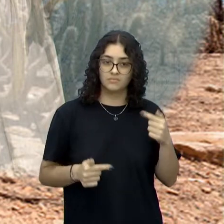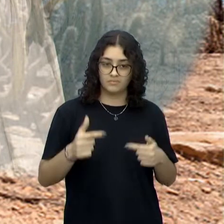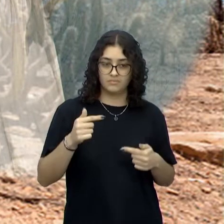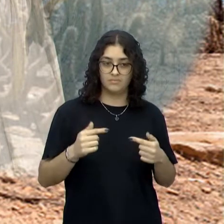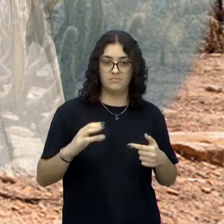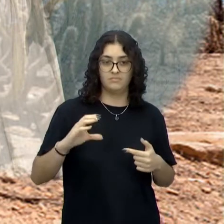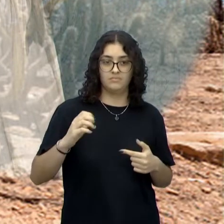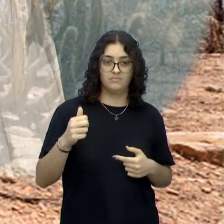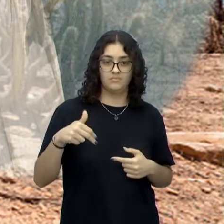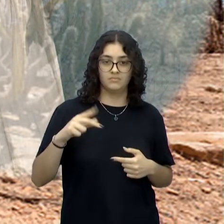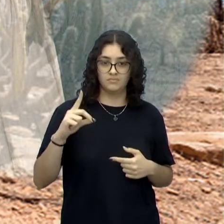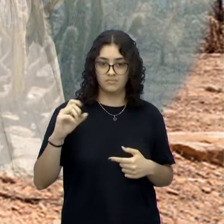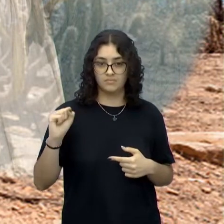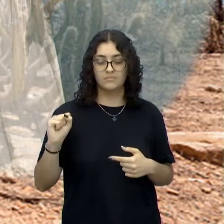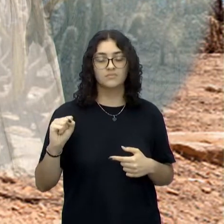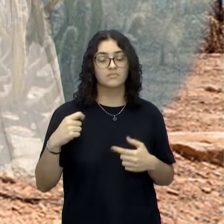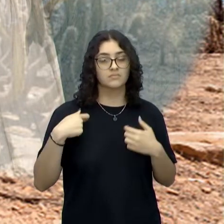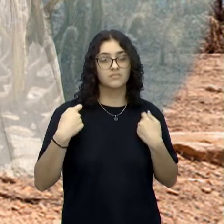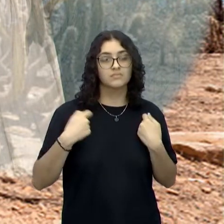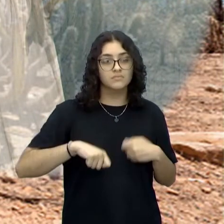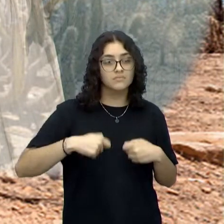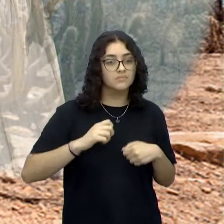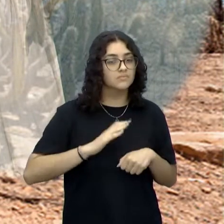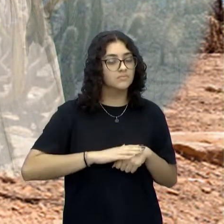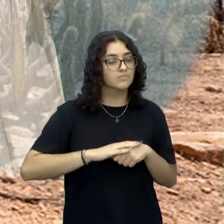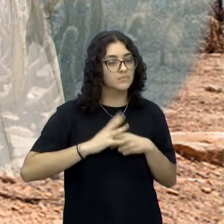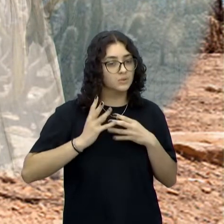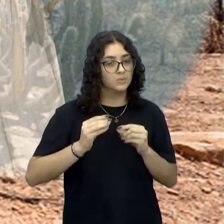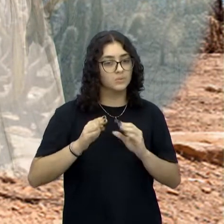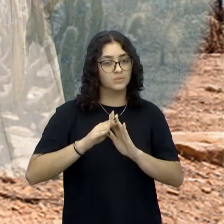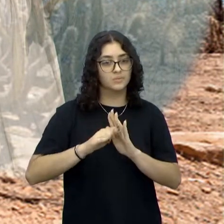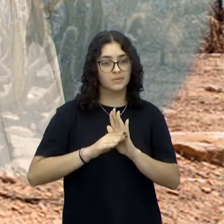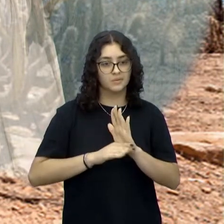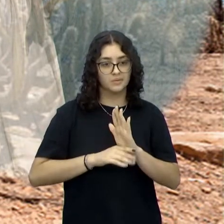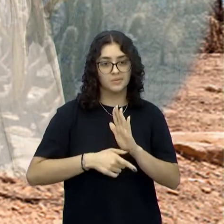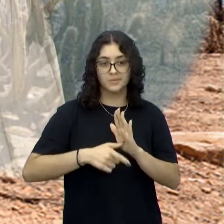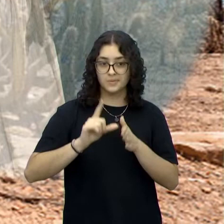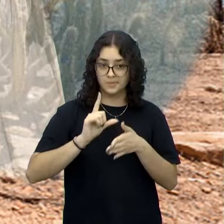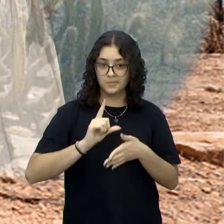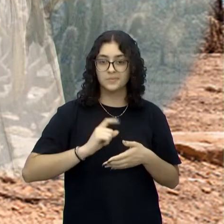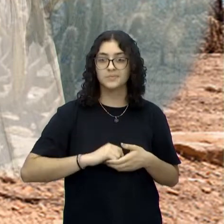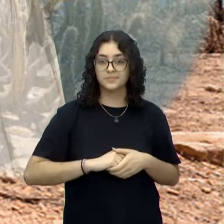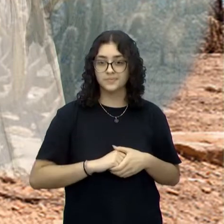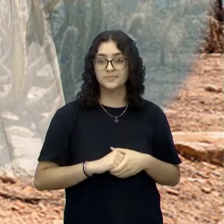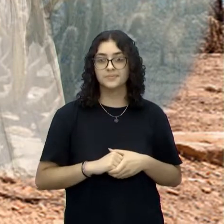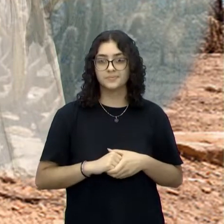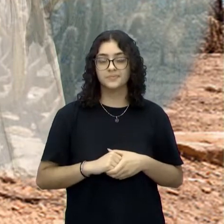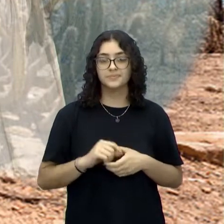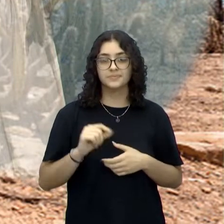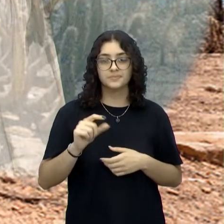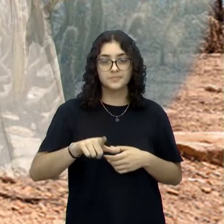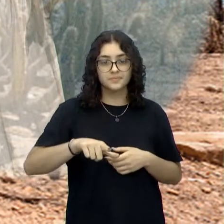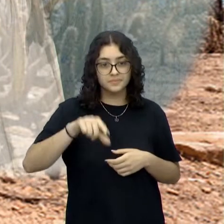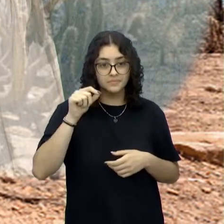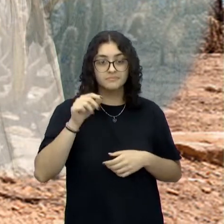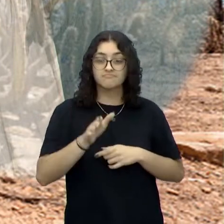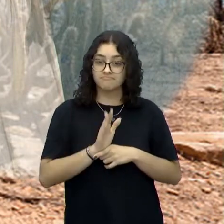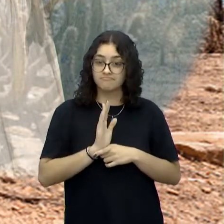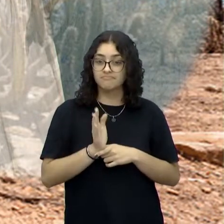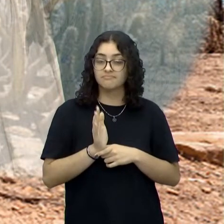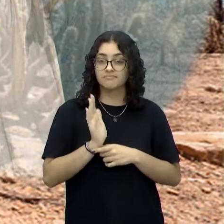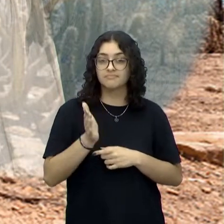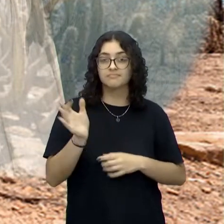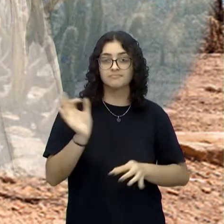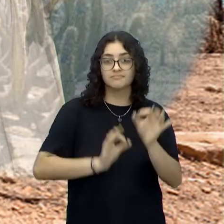Então eu já teria que ter feito todo esse processo anterior, né? Esses 3 processos anteriores, que é escolhi o filme. Então eu fui lá,